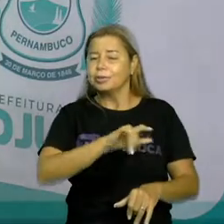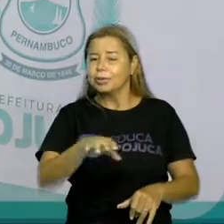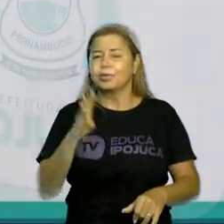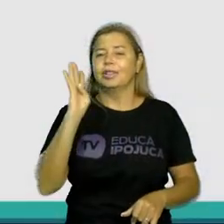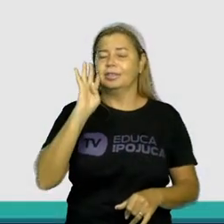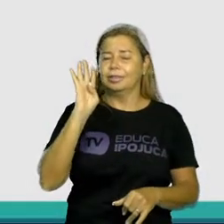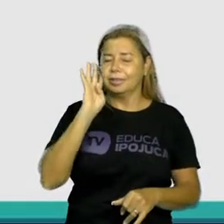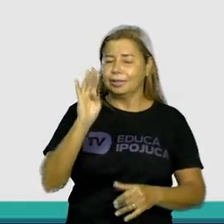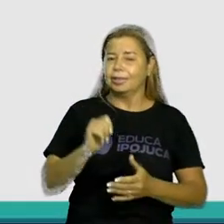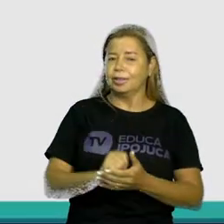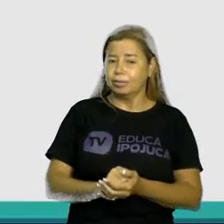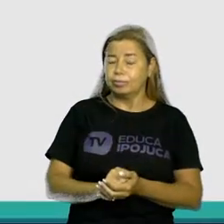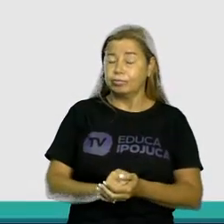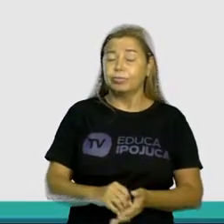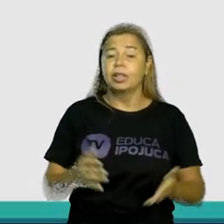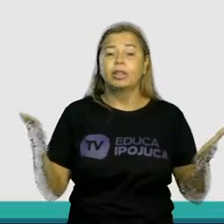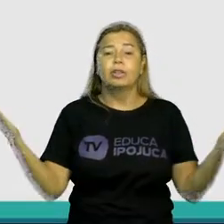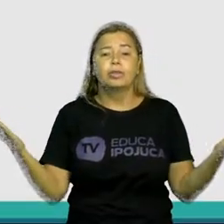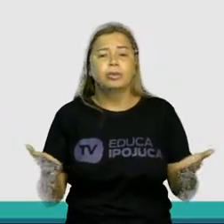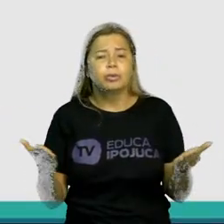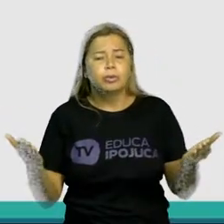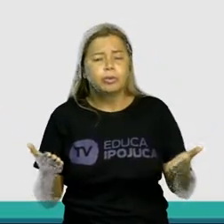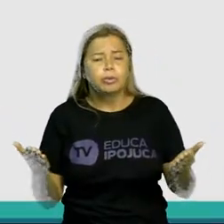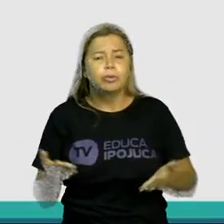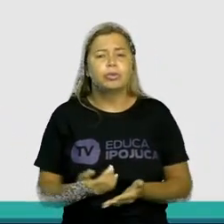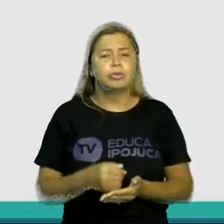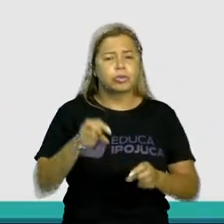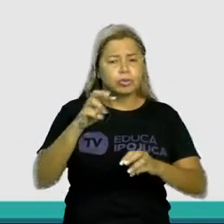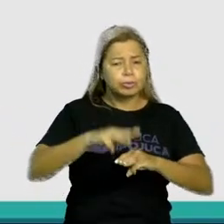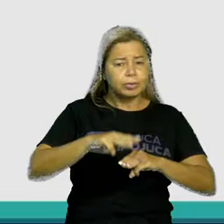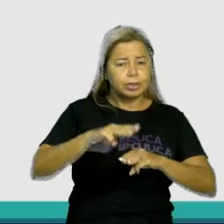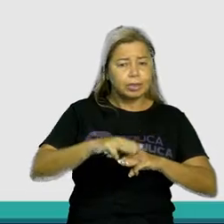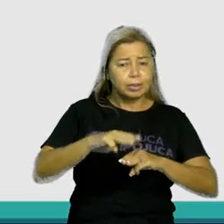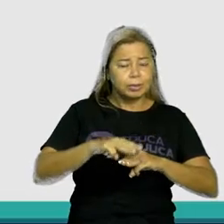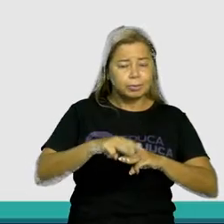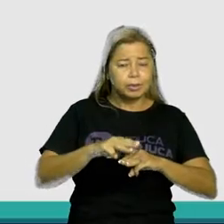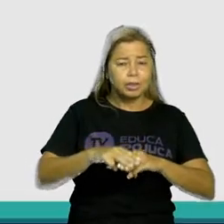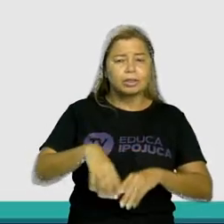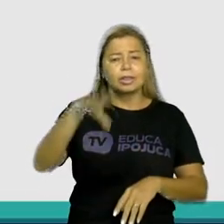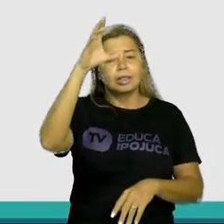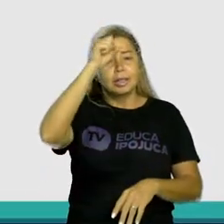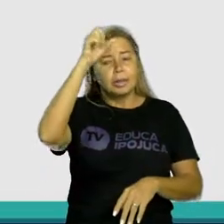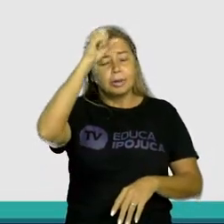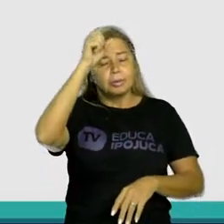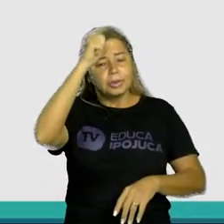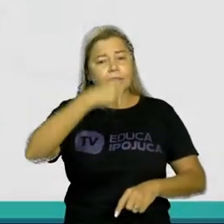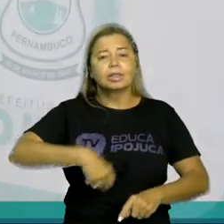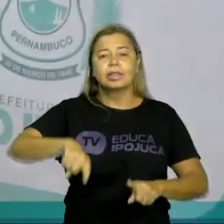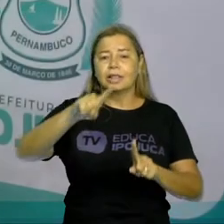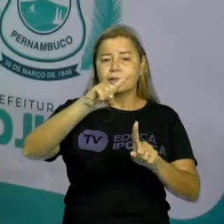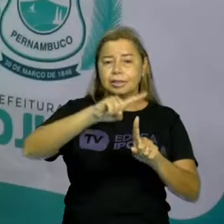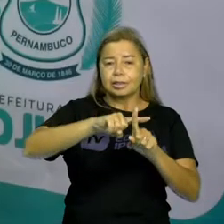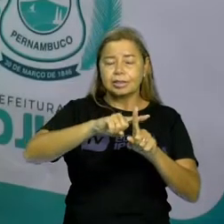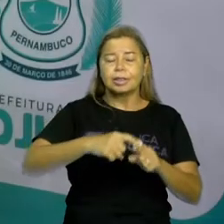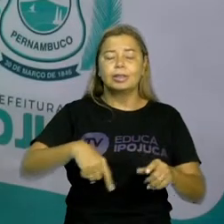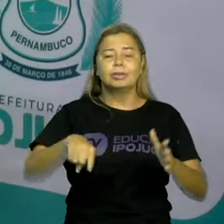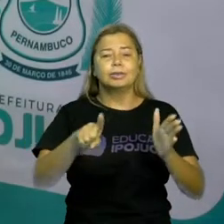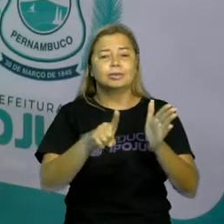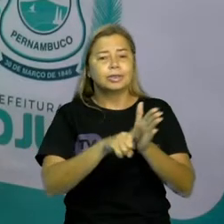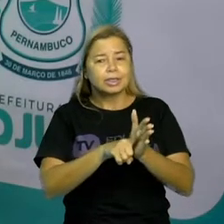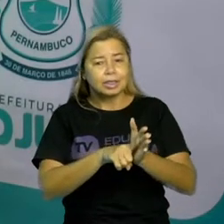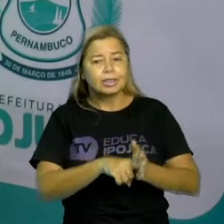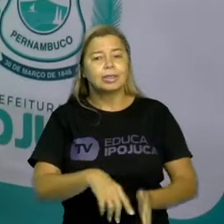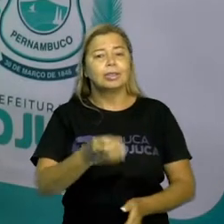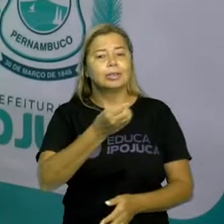nós vamos falar sobre adição, subtração com números naturais, tá certo? Sou a professora Márcia Firmino, do